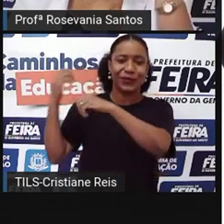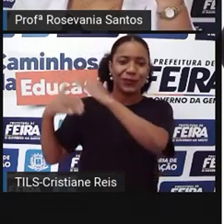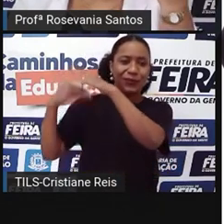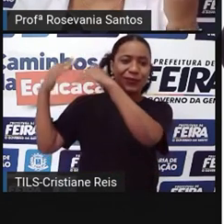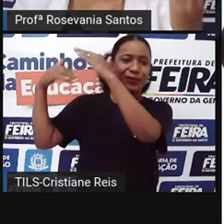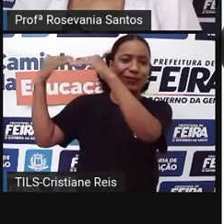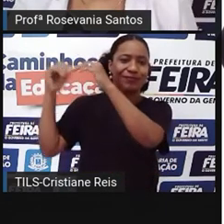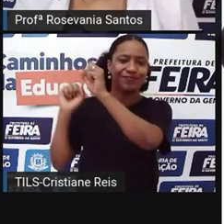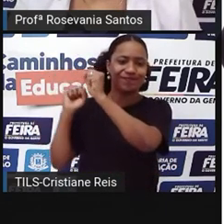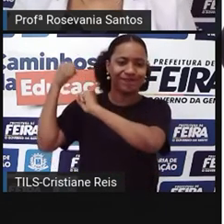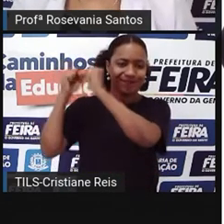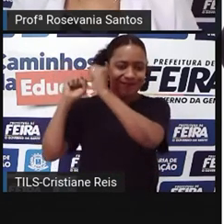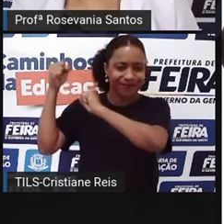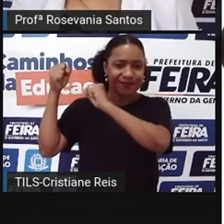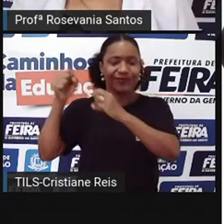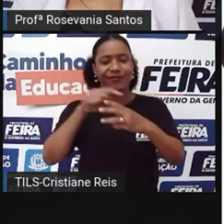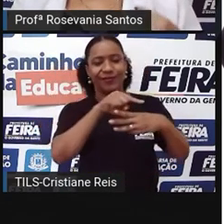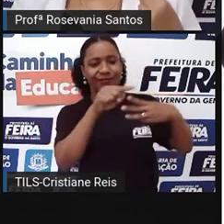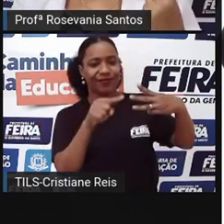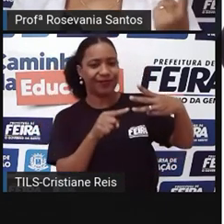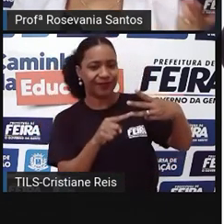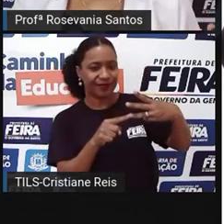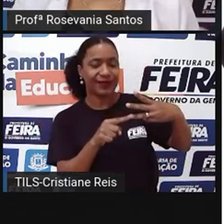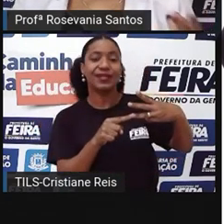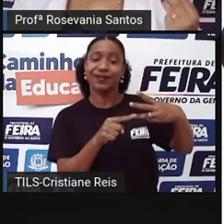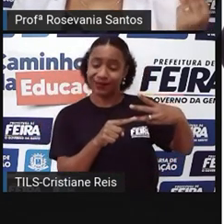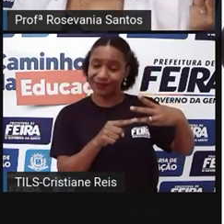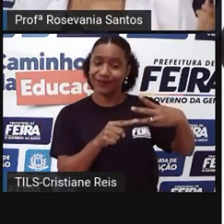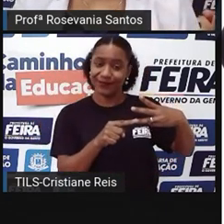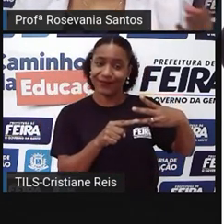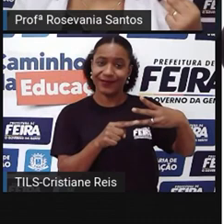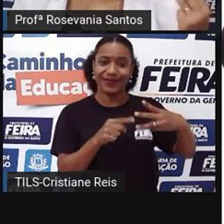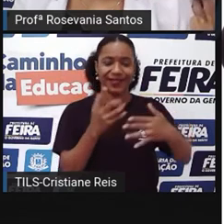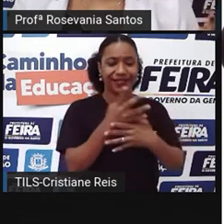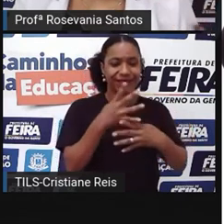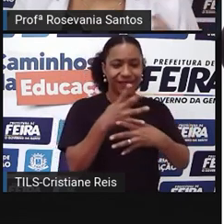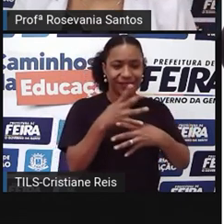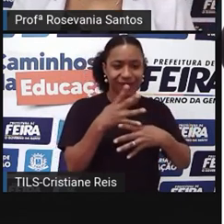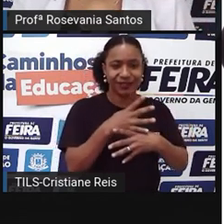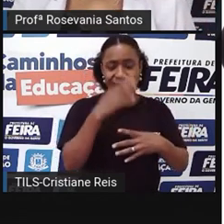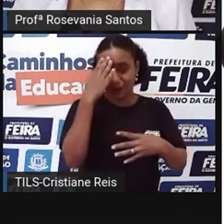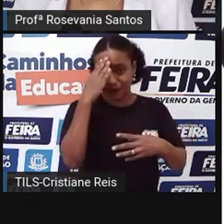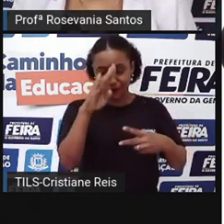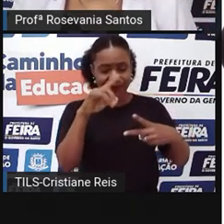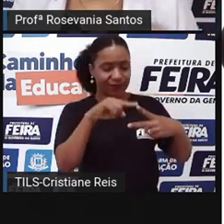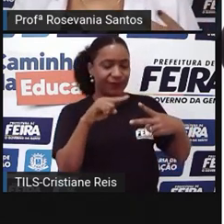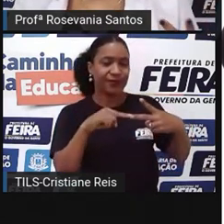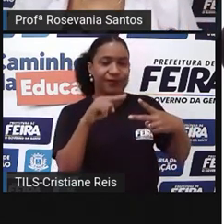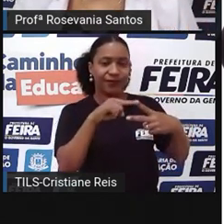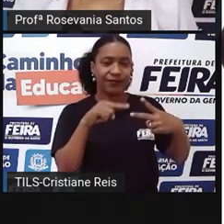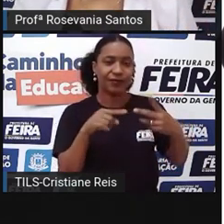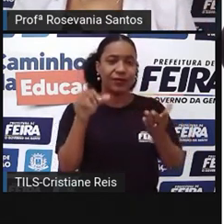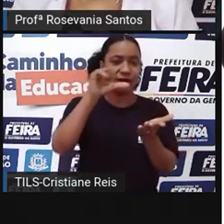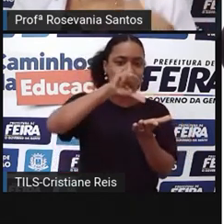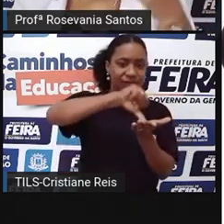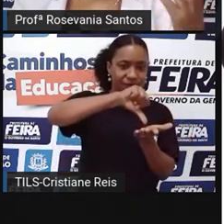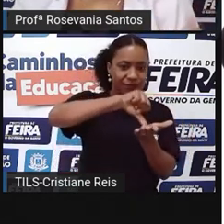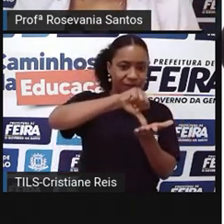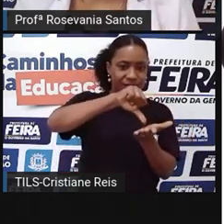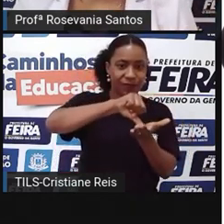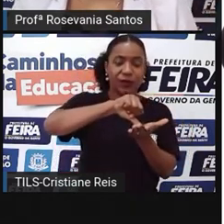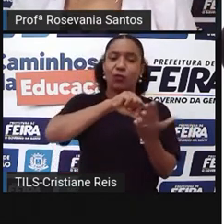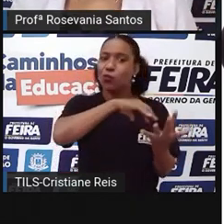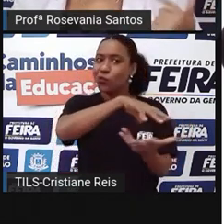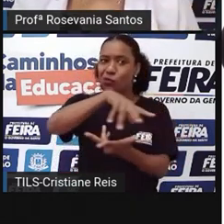que a gente tem três cidades, né? Onde duas dessas três cidades principais, dessas três metrópoles principais, duas são conhecidas, né,